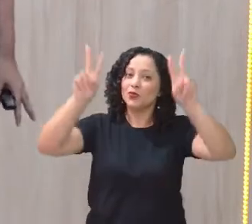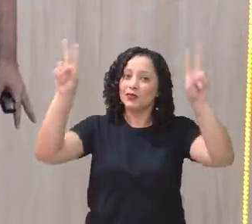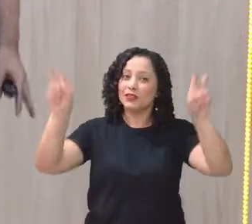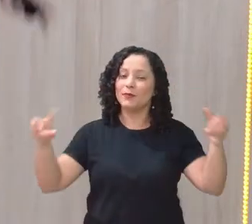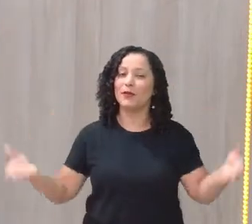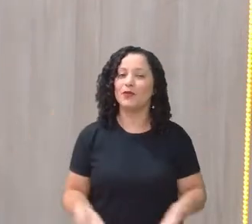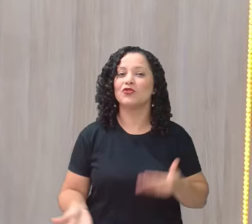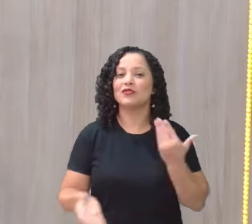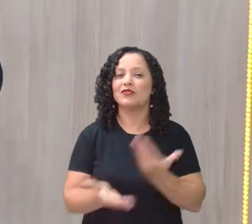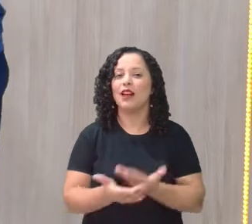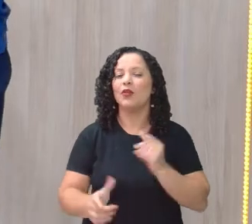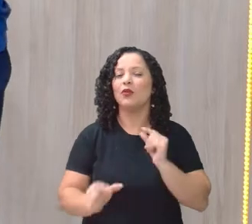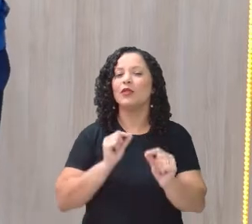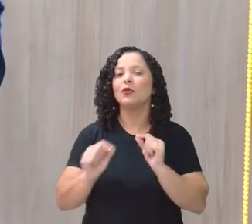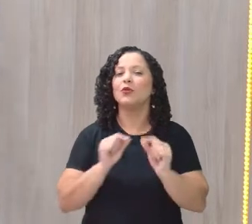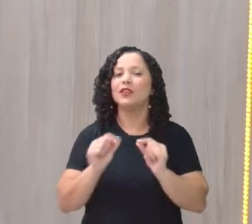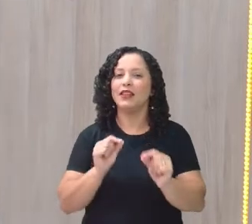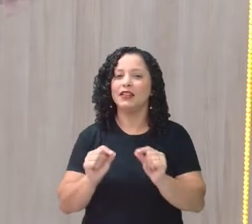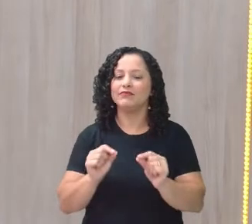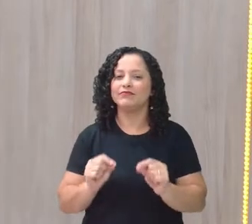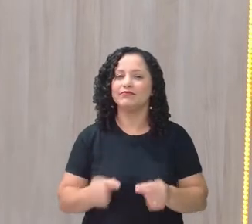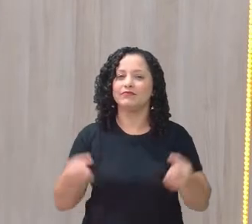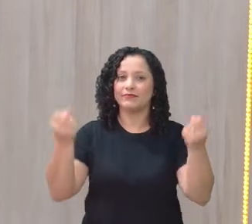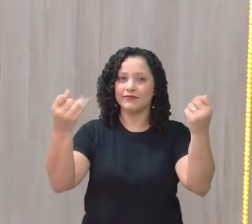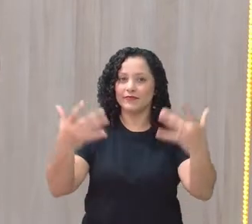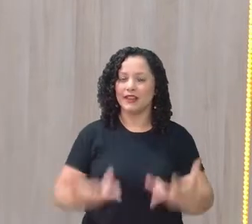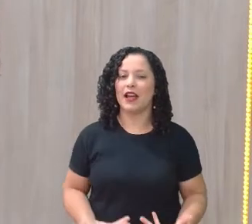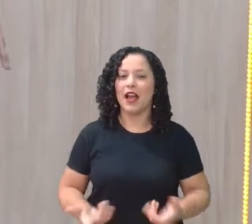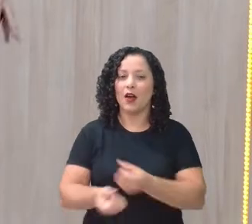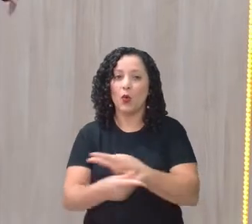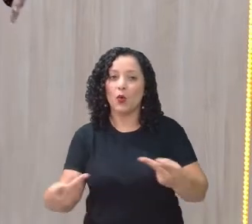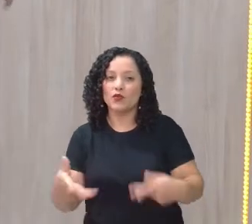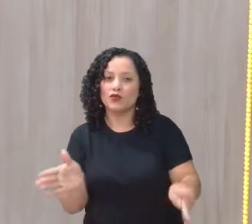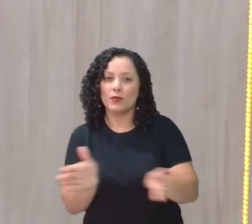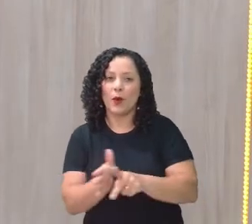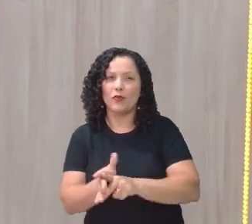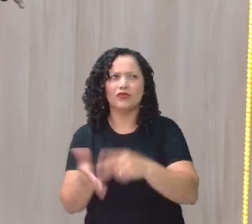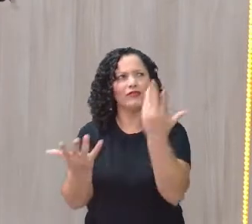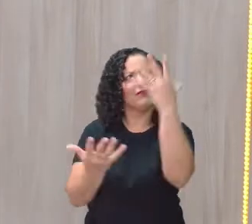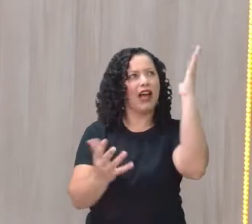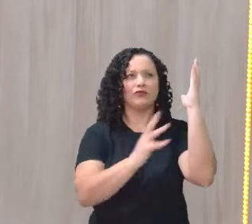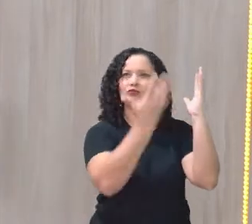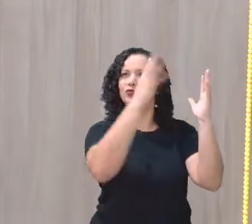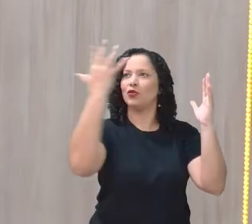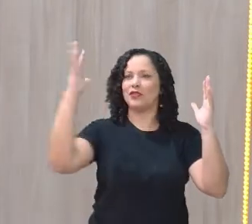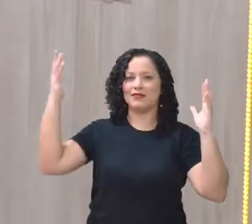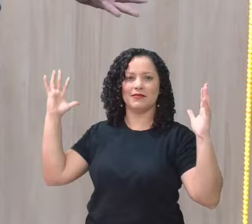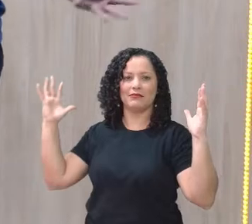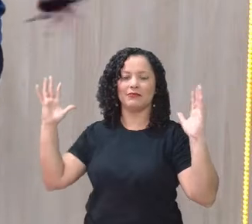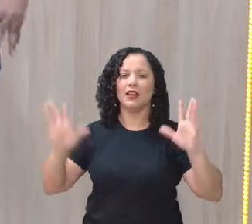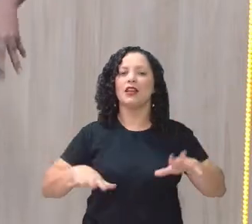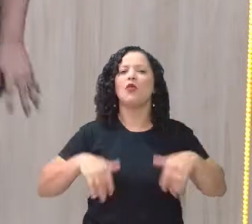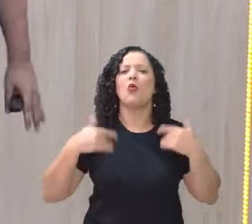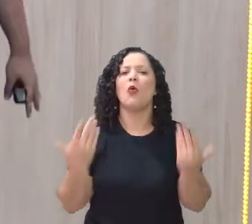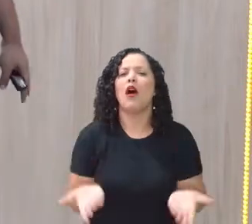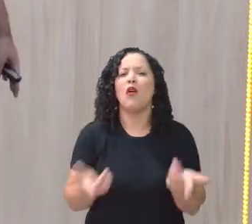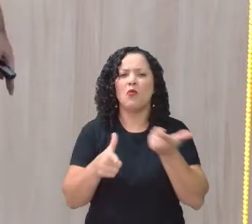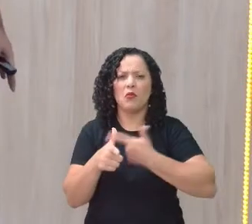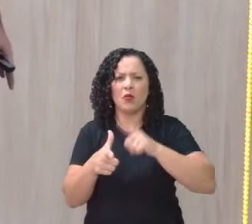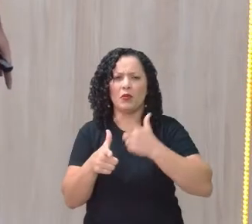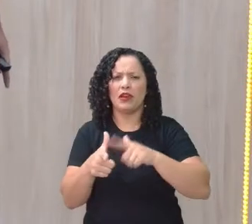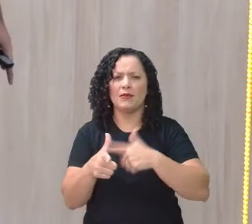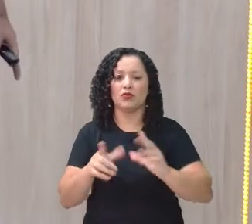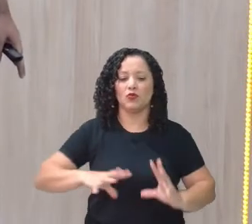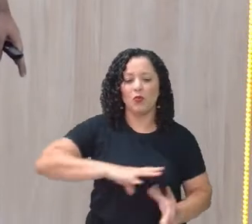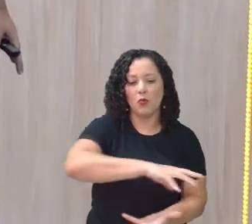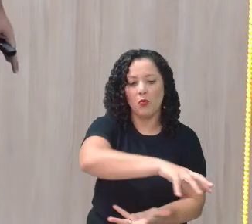aula de hoje, né? Em geografia aqui, ó, vamos falar aqui de questões ambientais globais, aqueles principais problemas ambientais, e aqui, ó,